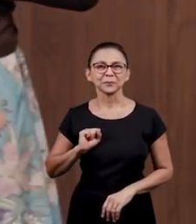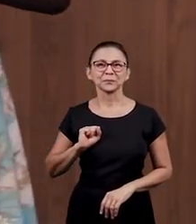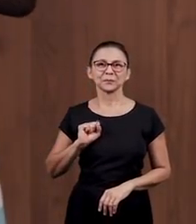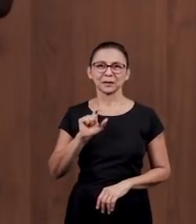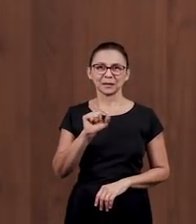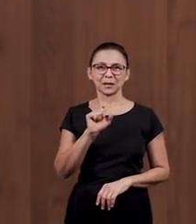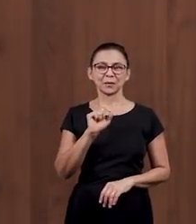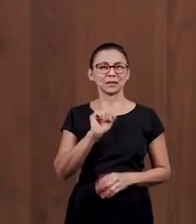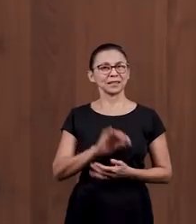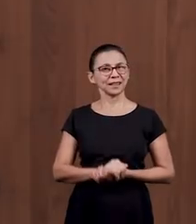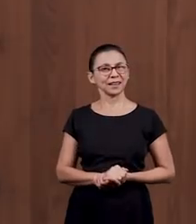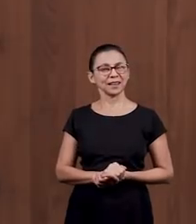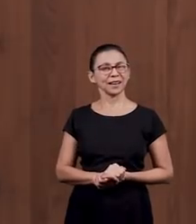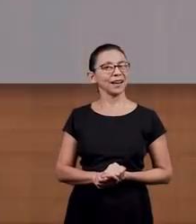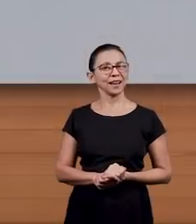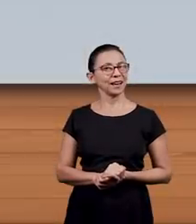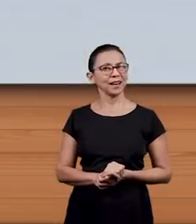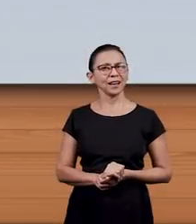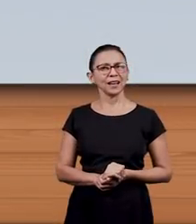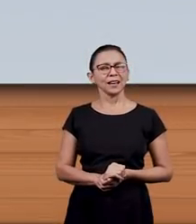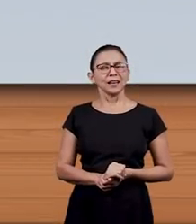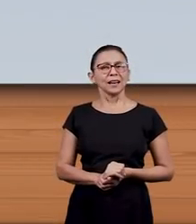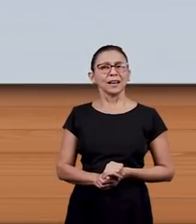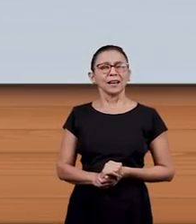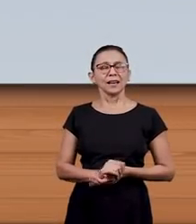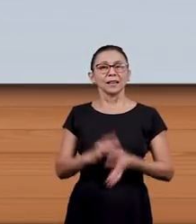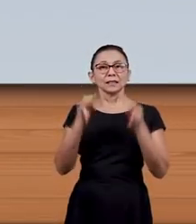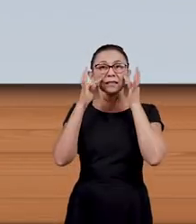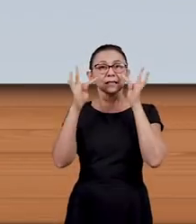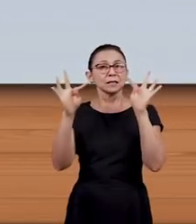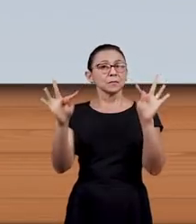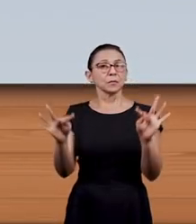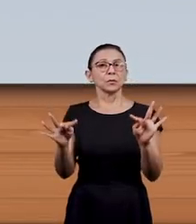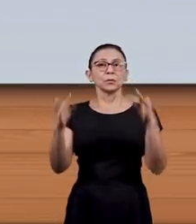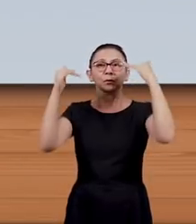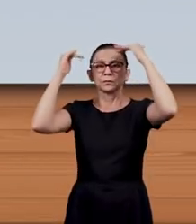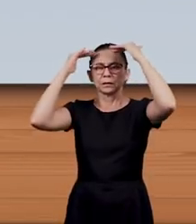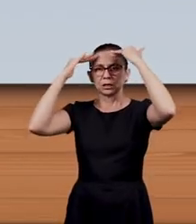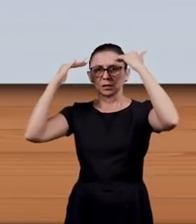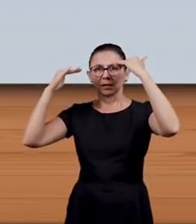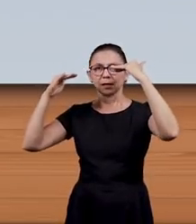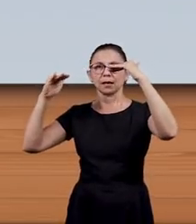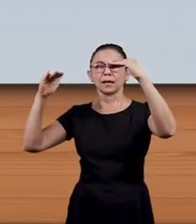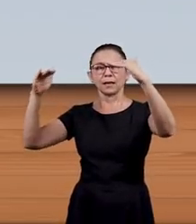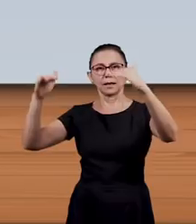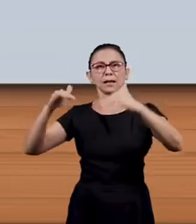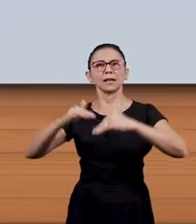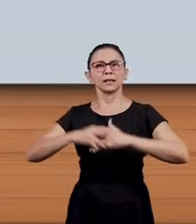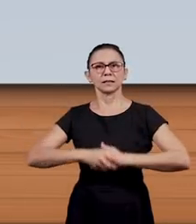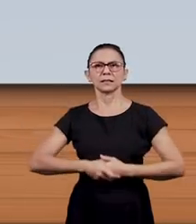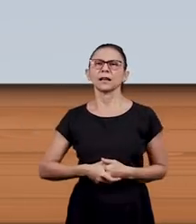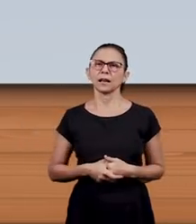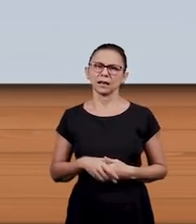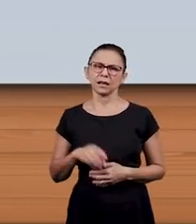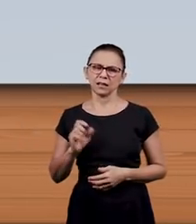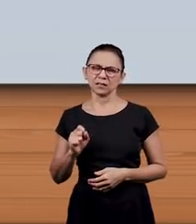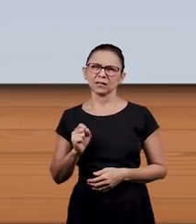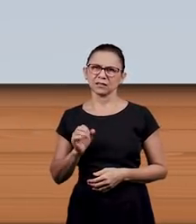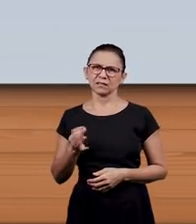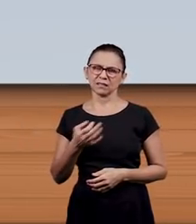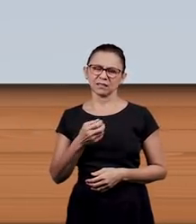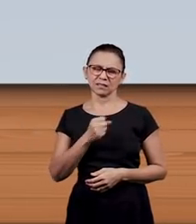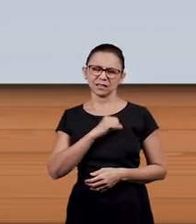um exemplo de santidade, daquilo que é ser santo, que é viver em obediência. Com certeza Samuel via as coisas erradas que Ofni